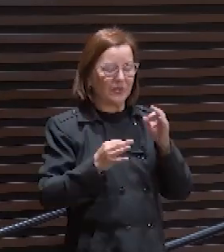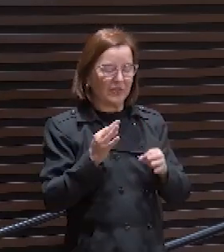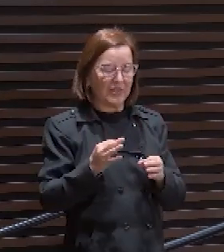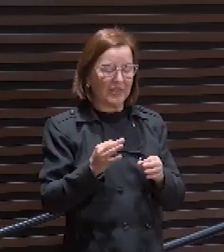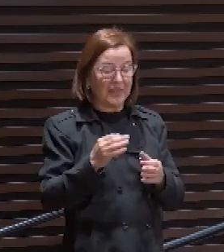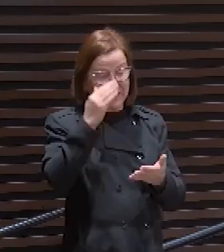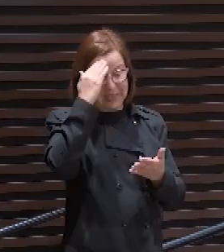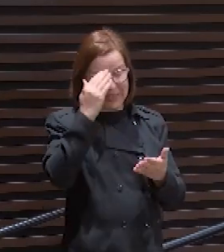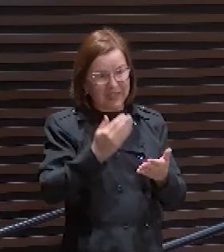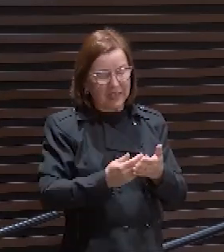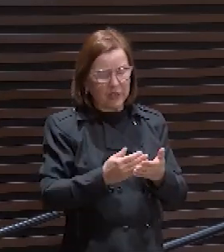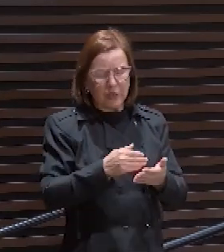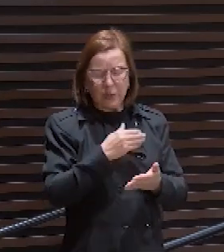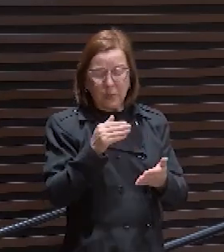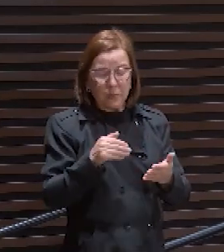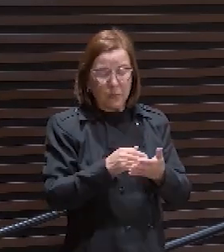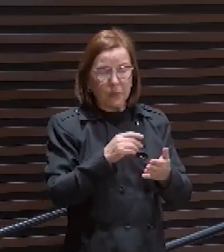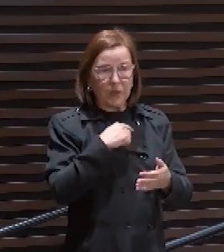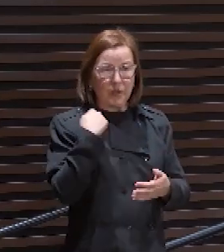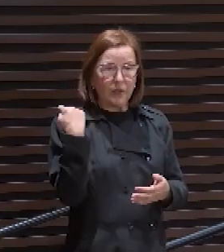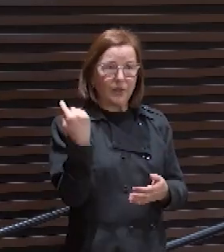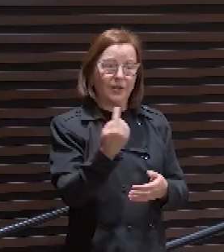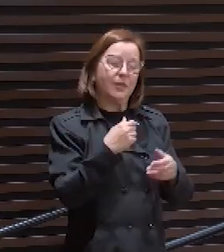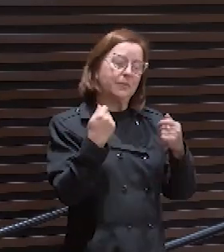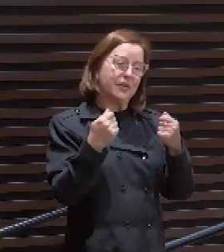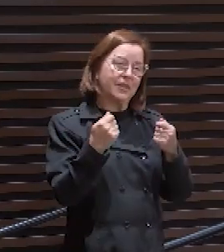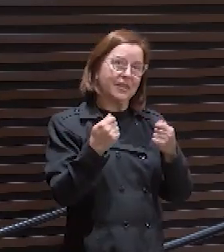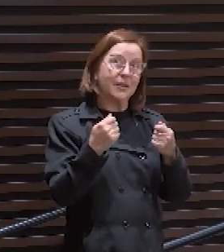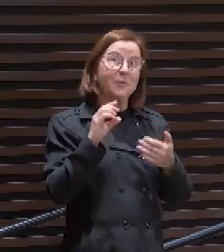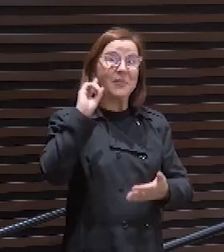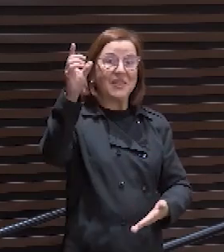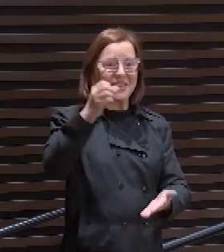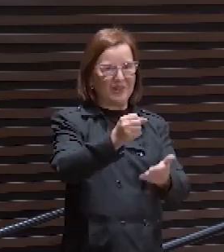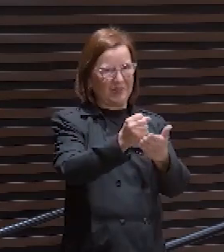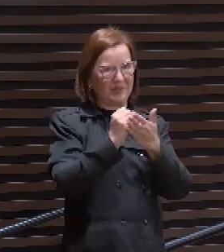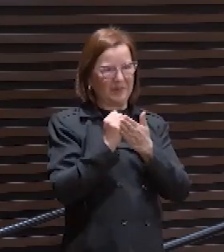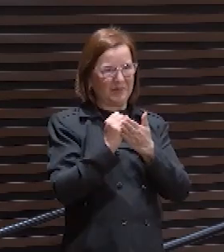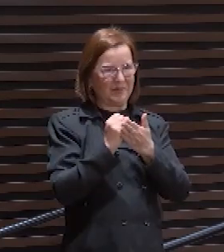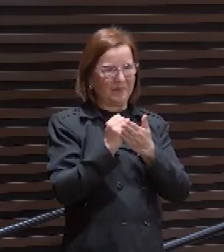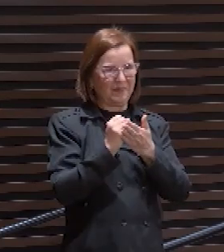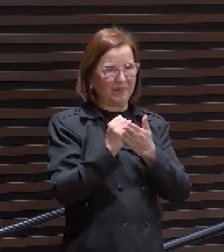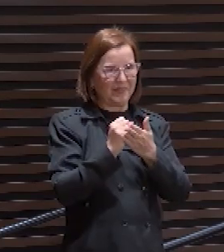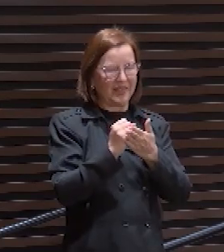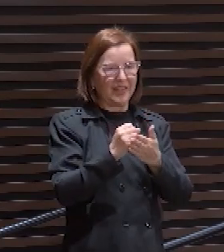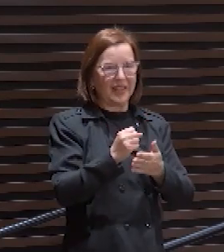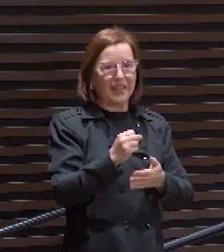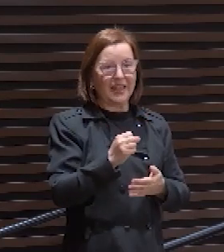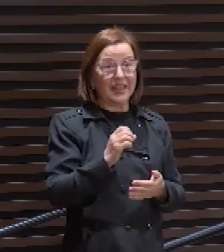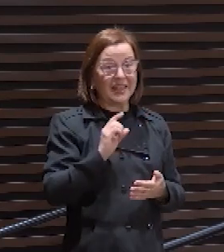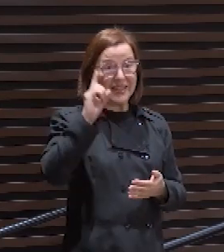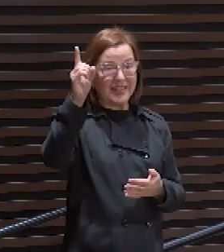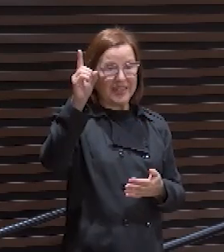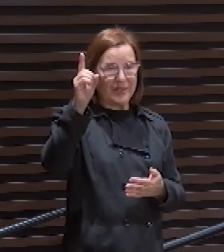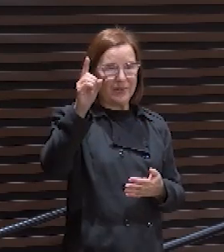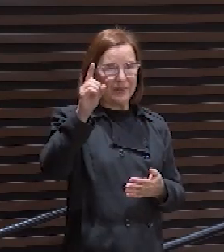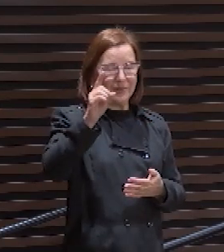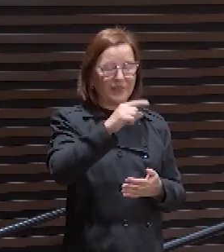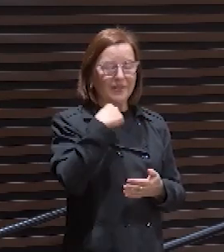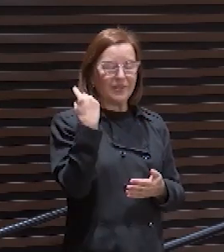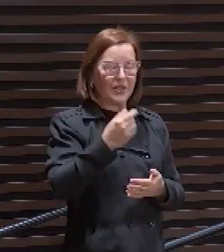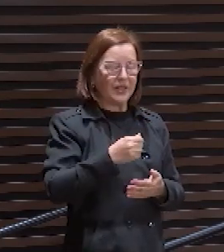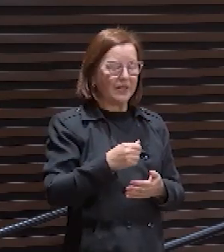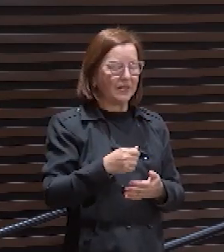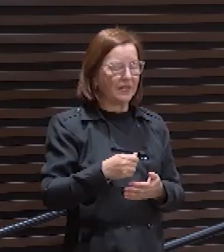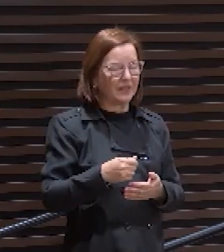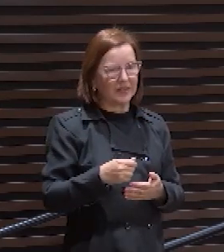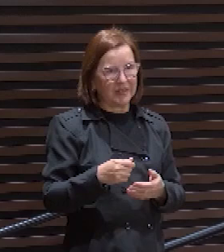necessitamos, ele supre. Ele mesmo é o que mais precisamos. Meus irmãos, essa renúncia que temos que